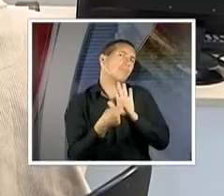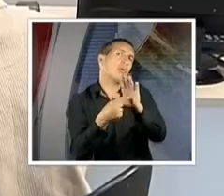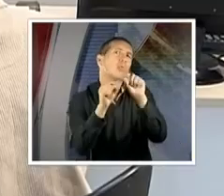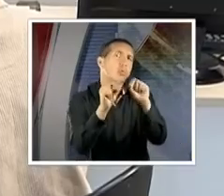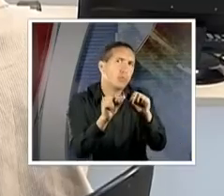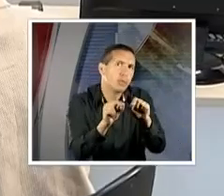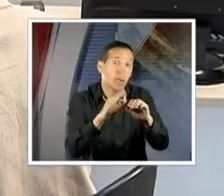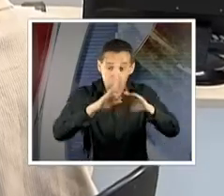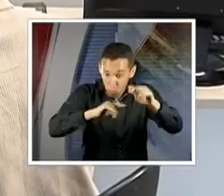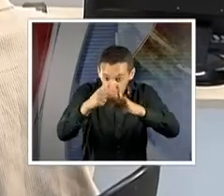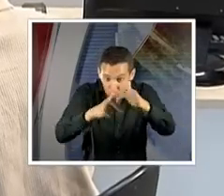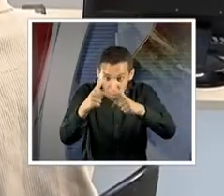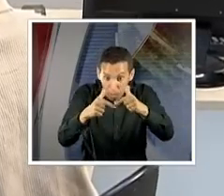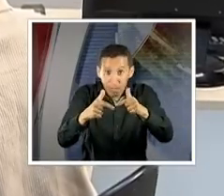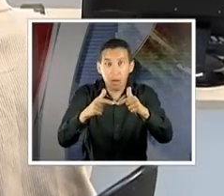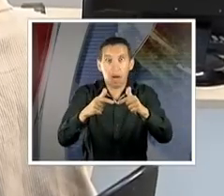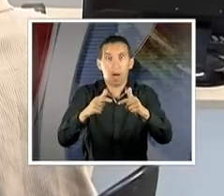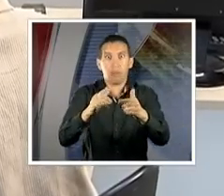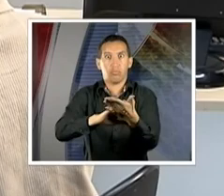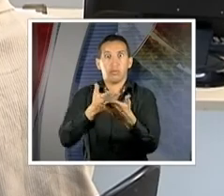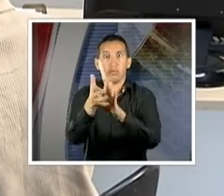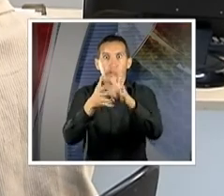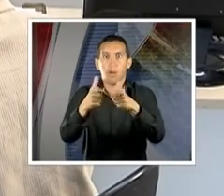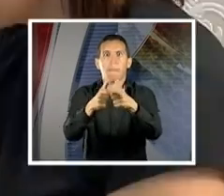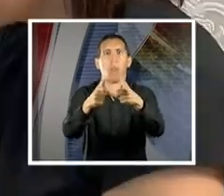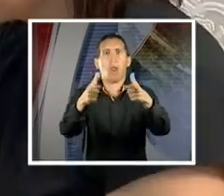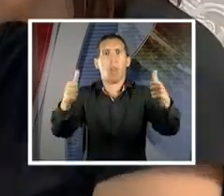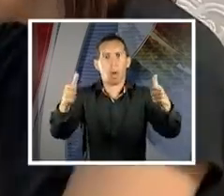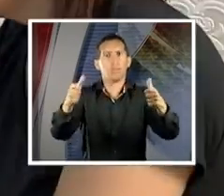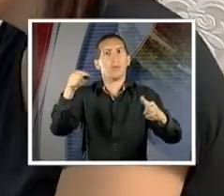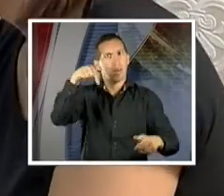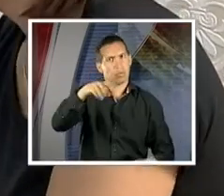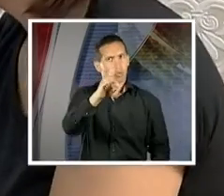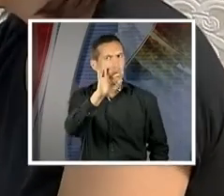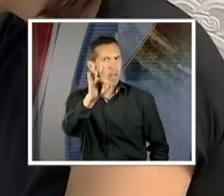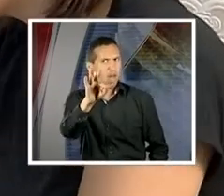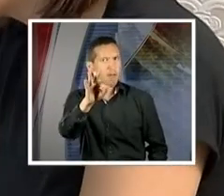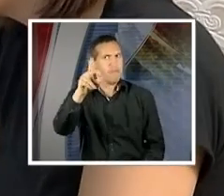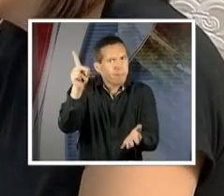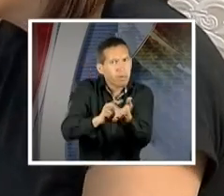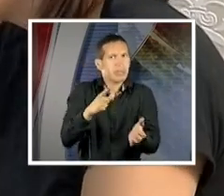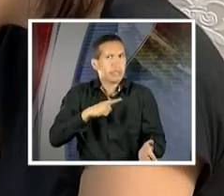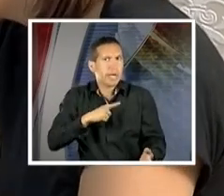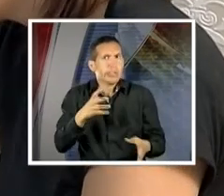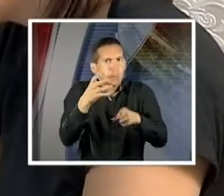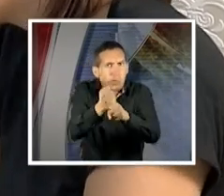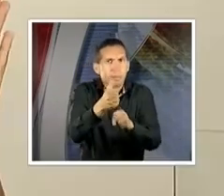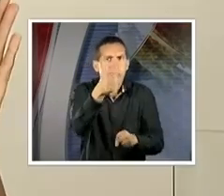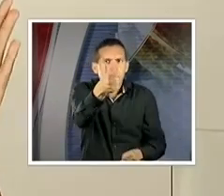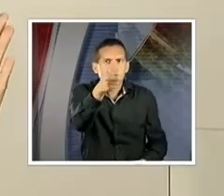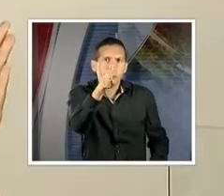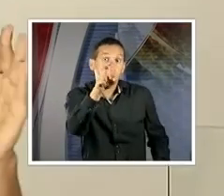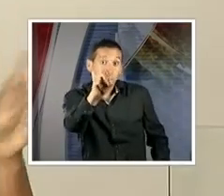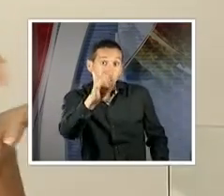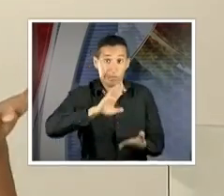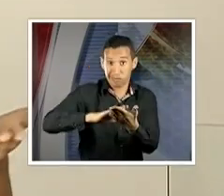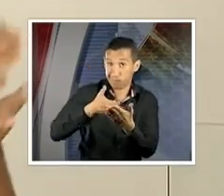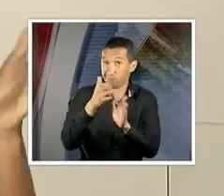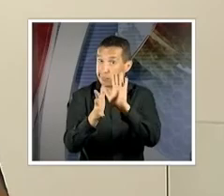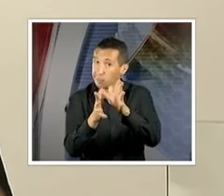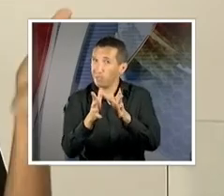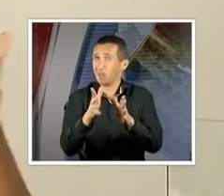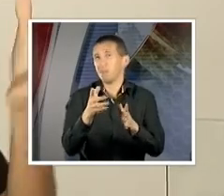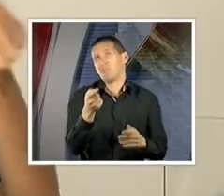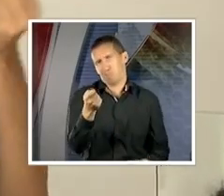Federal revelam o crescimento da demanda dessa mão de obra. O Distrito Federal tem oficialmente 150